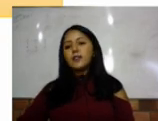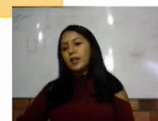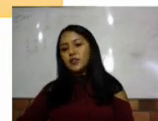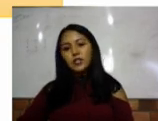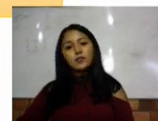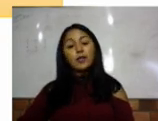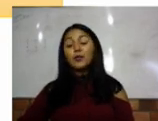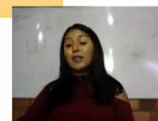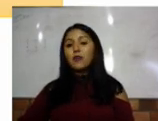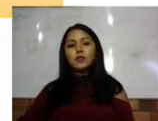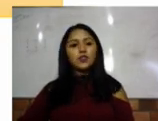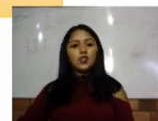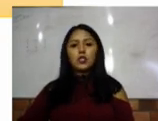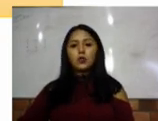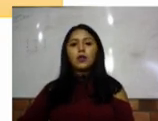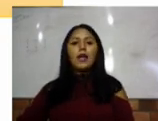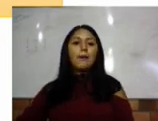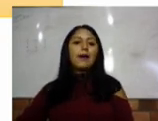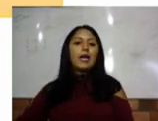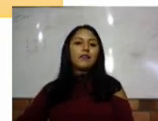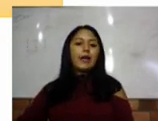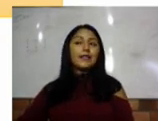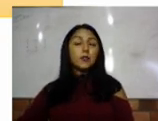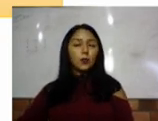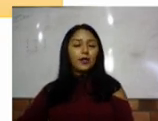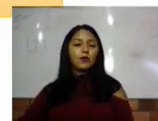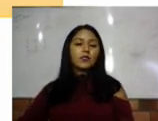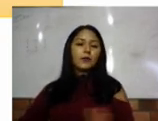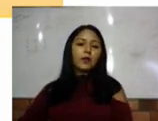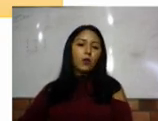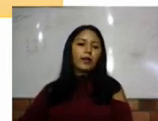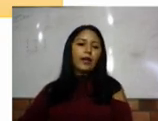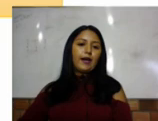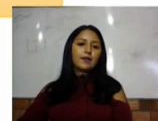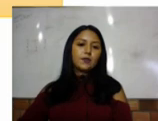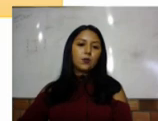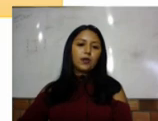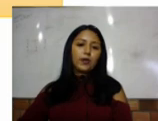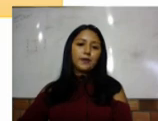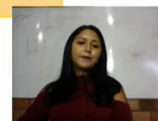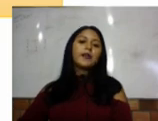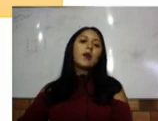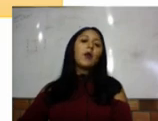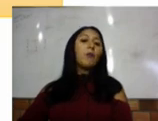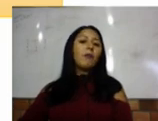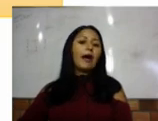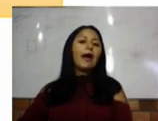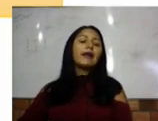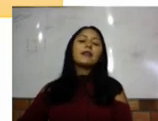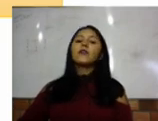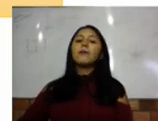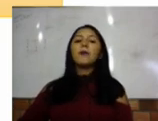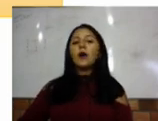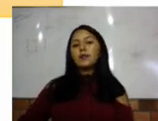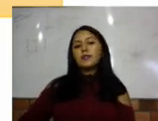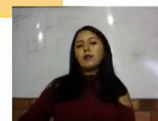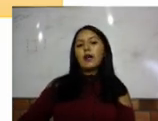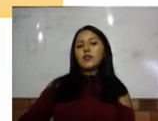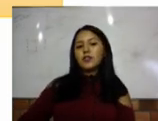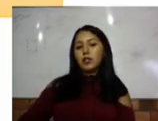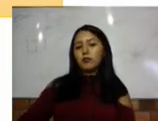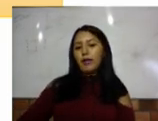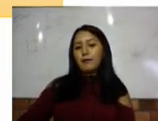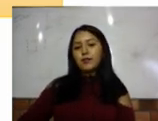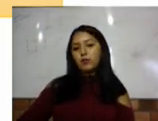os dois artigos sem mudar o sentido a palavra açucar no espanhol que açúcar ou má um